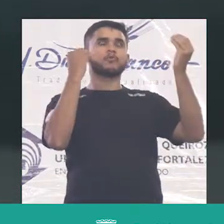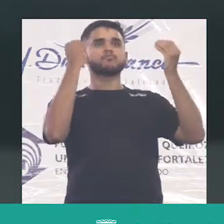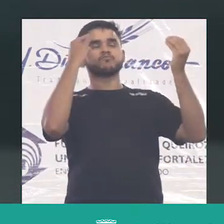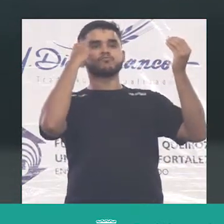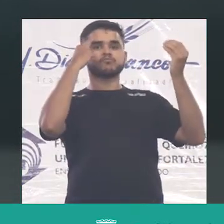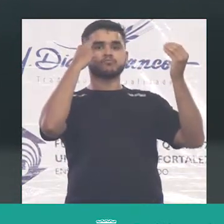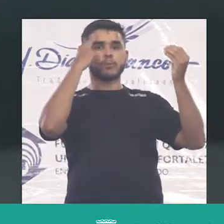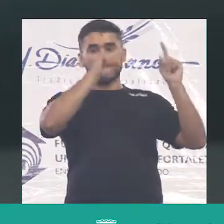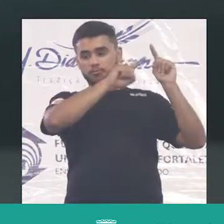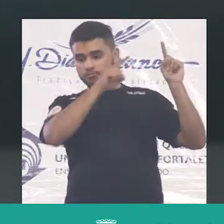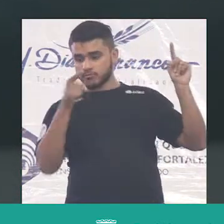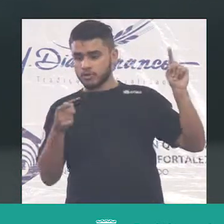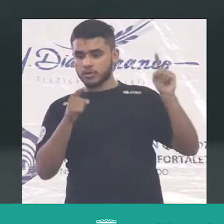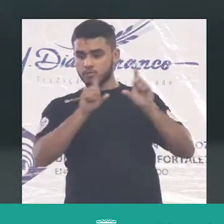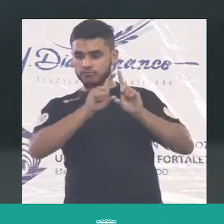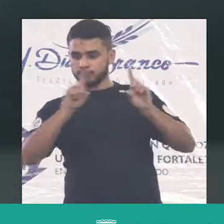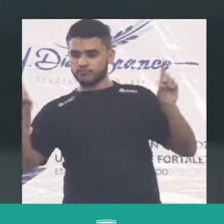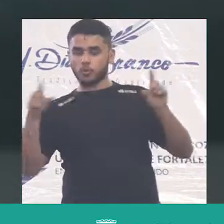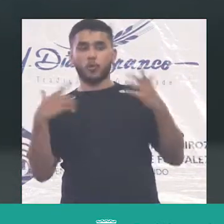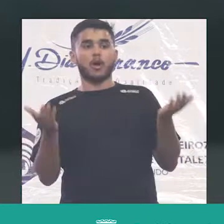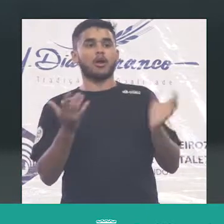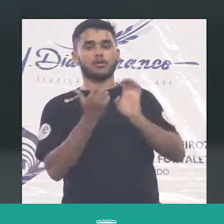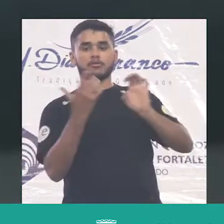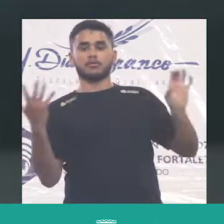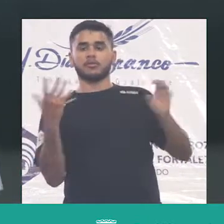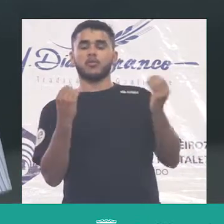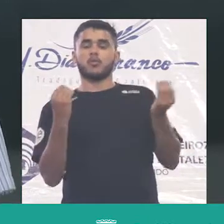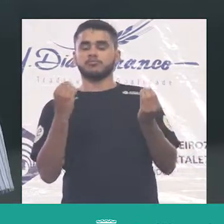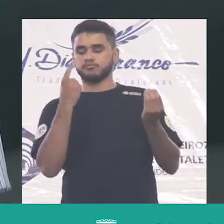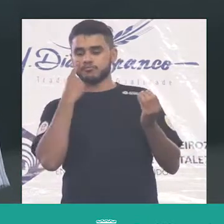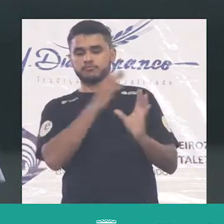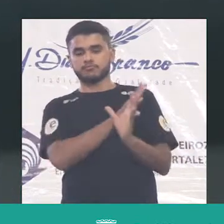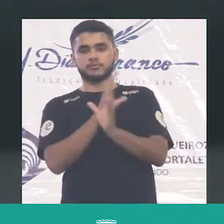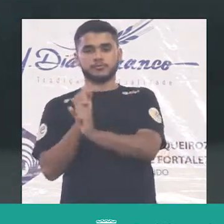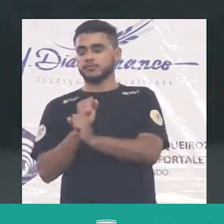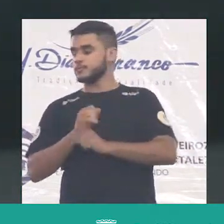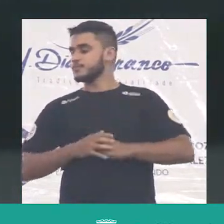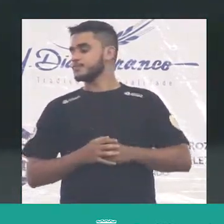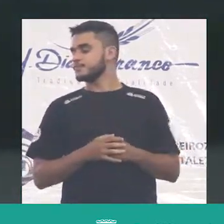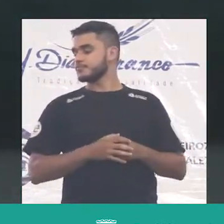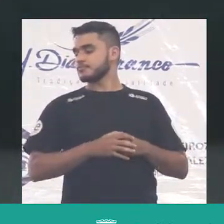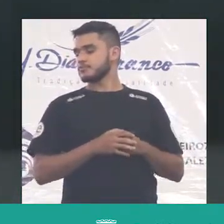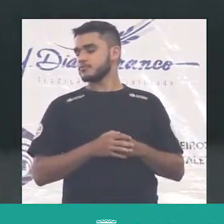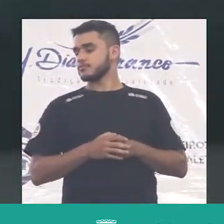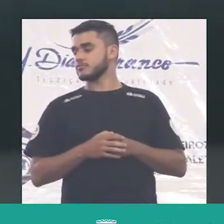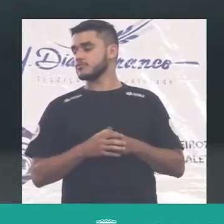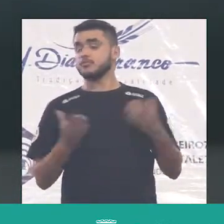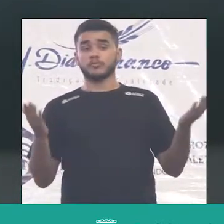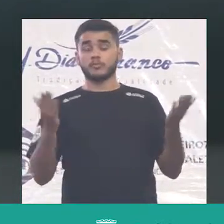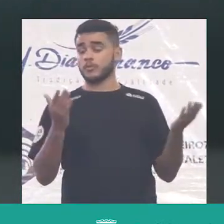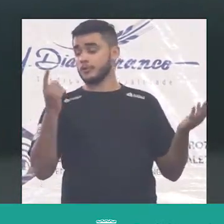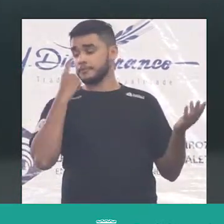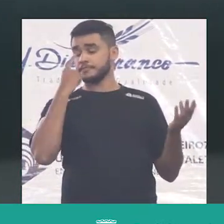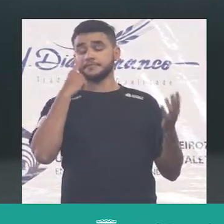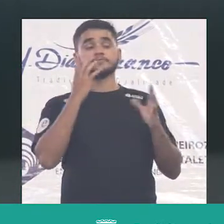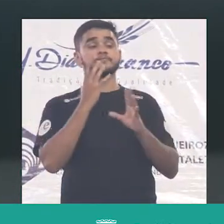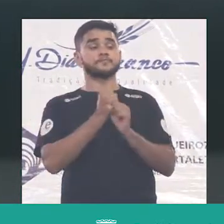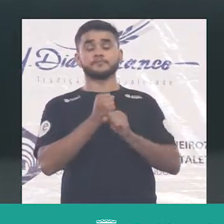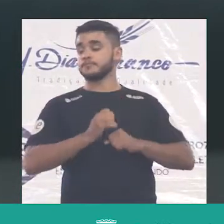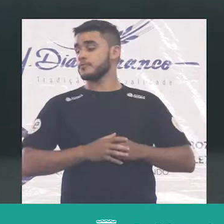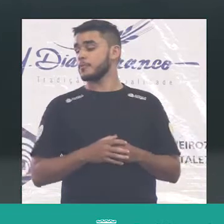outra forma de expressão algébrica, multiplicando aí, aplicando a distributiva. E é isso que eu vou fazer com vocês. Ó.